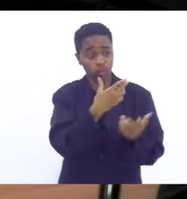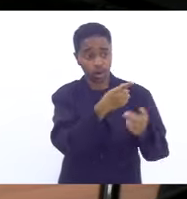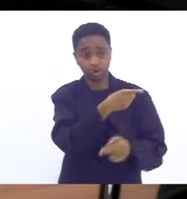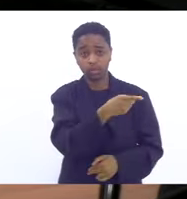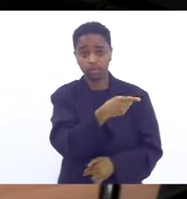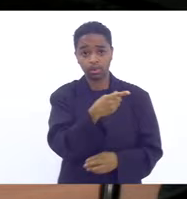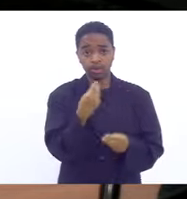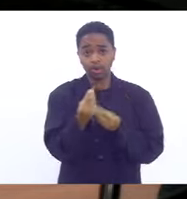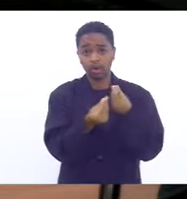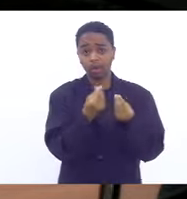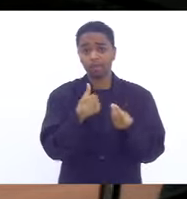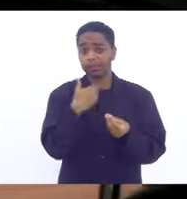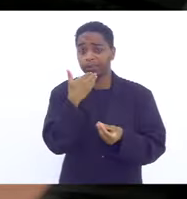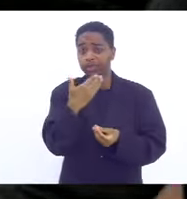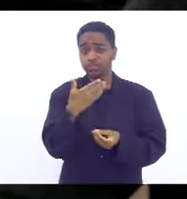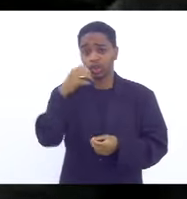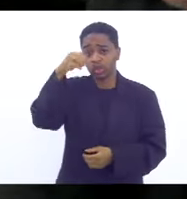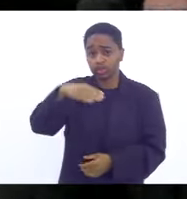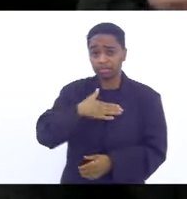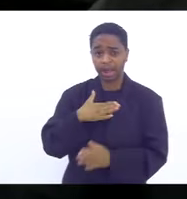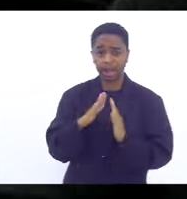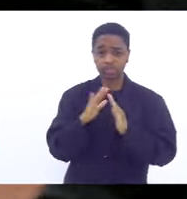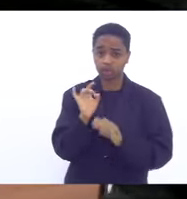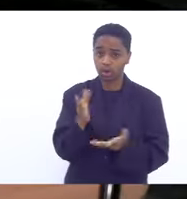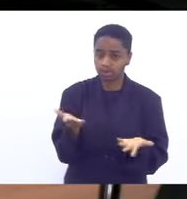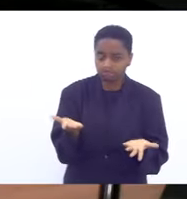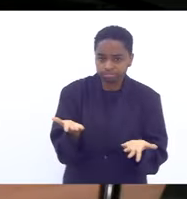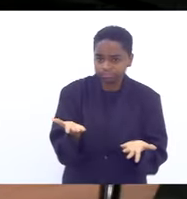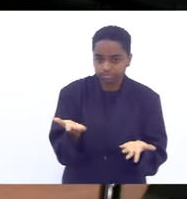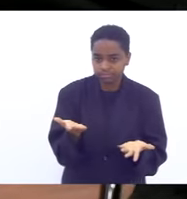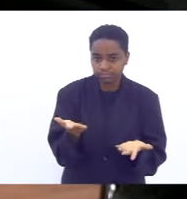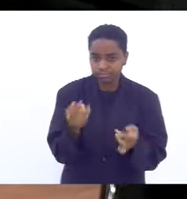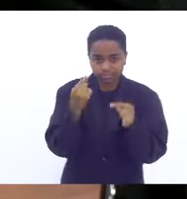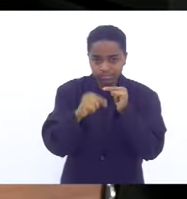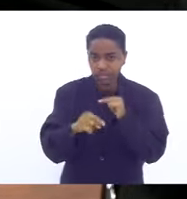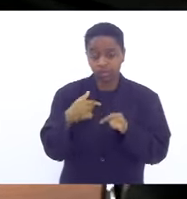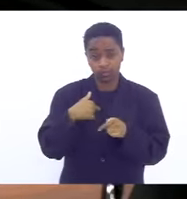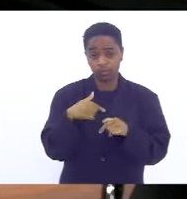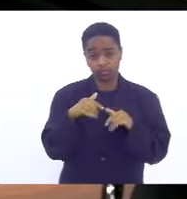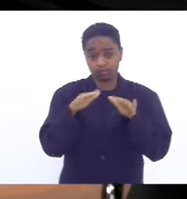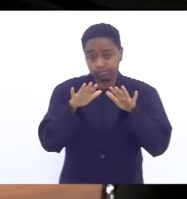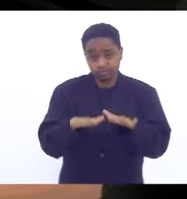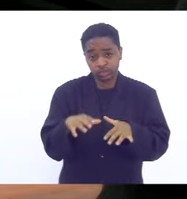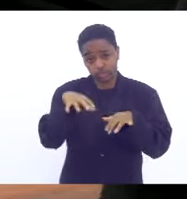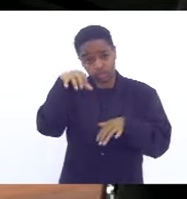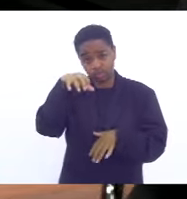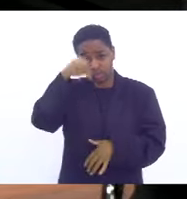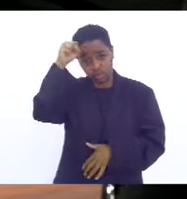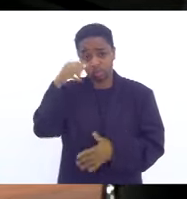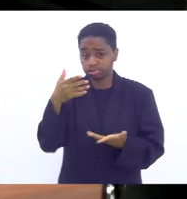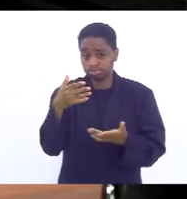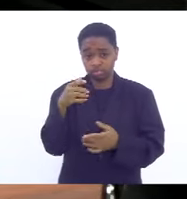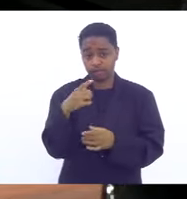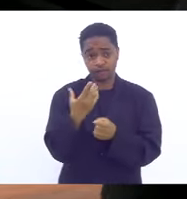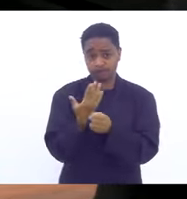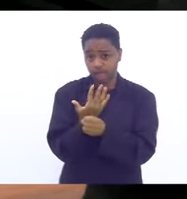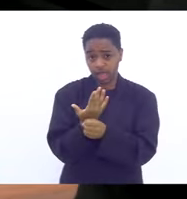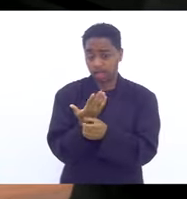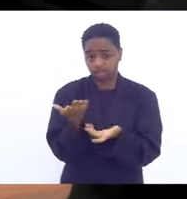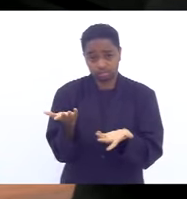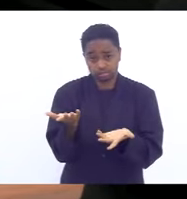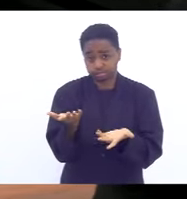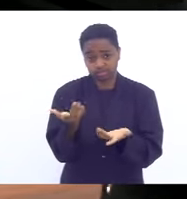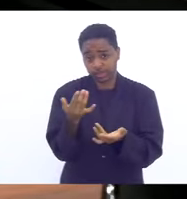né? Vou pedir luz solar para minha casa. Aí eu fico lá dentro de casa no escuro, né? Acendo a vela. Então, assim, infelizmente, é o que